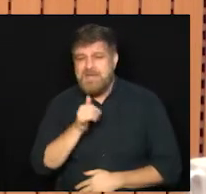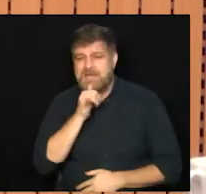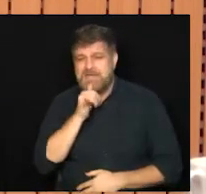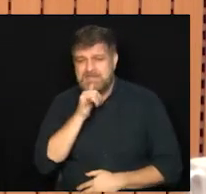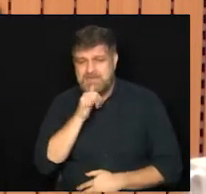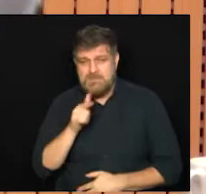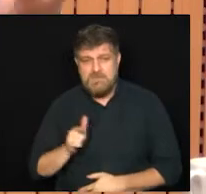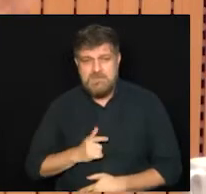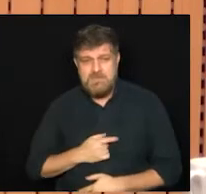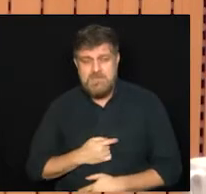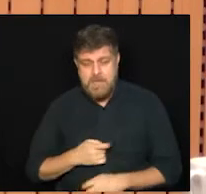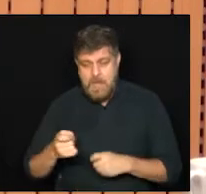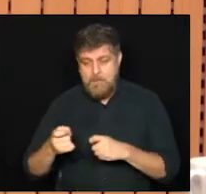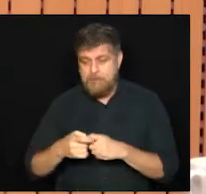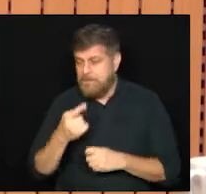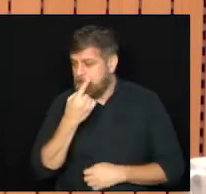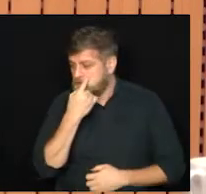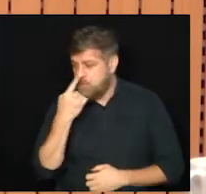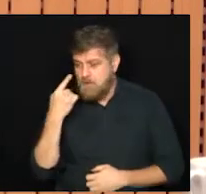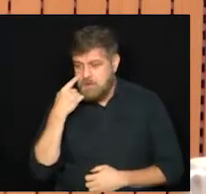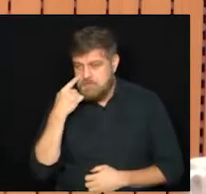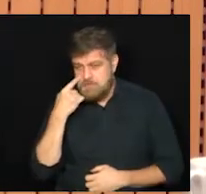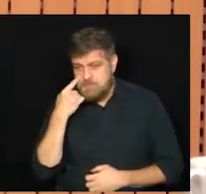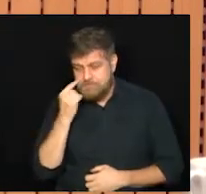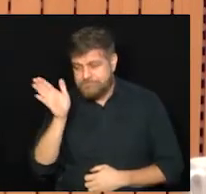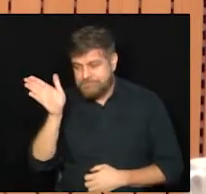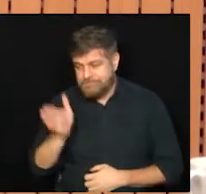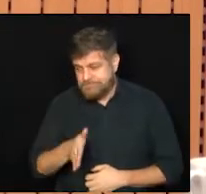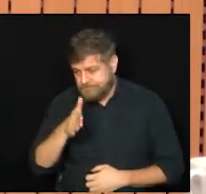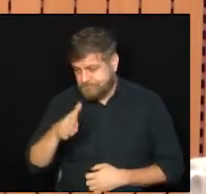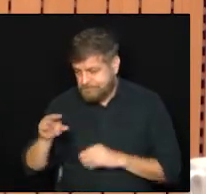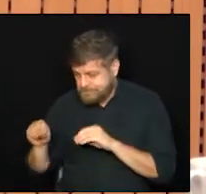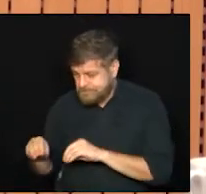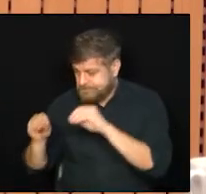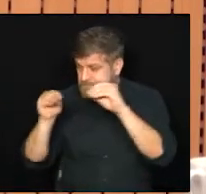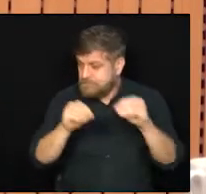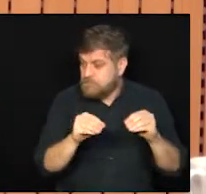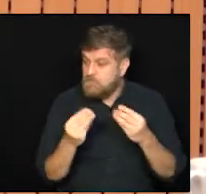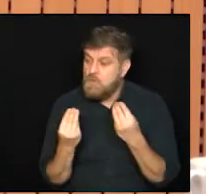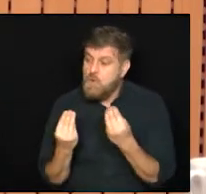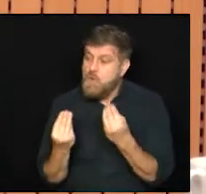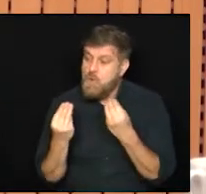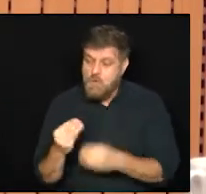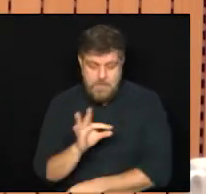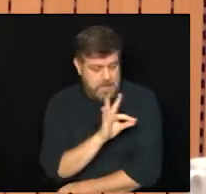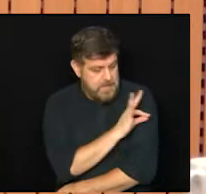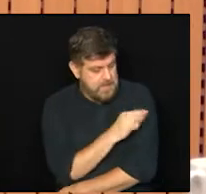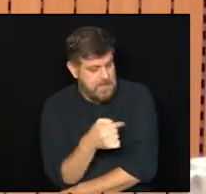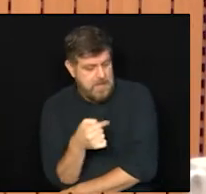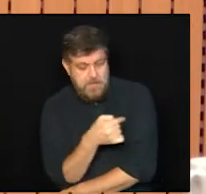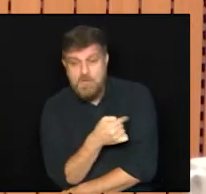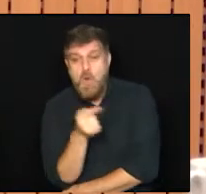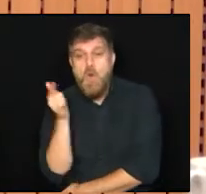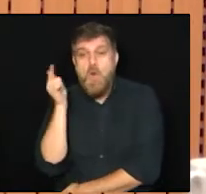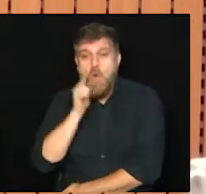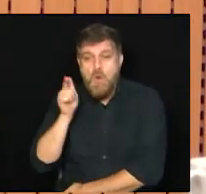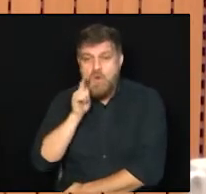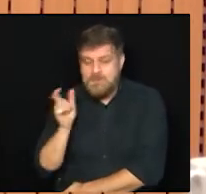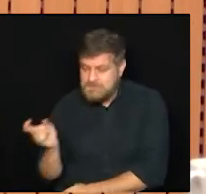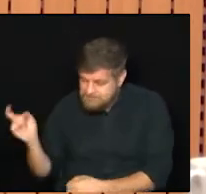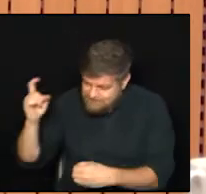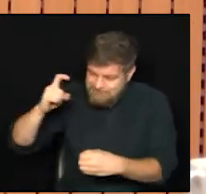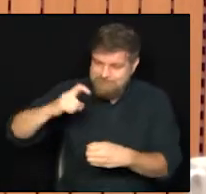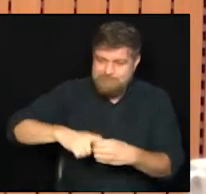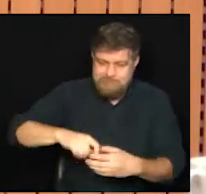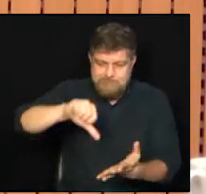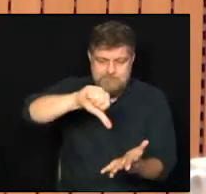de oftalmologia, que foi adiado, né? Como é que a gente pode, o município, falar, gente, vamos trazer isso aqui de novo, o que a gente pode